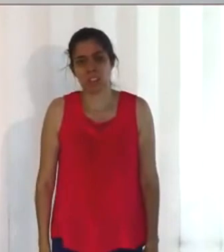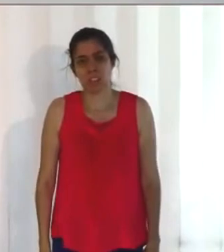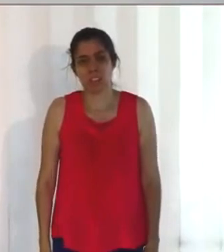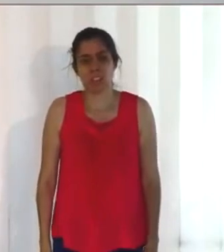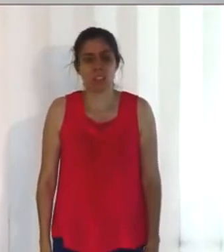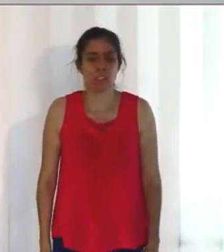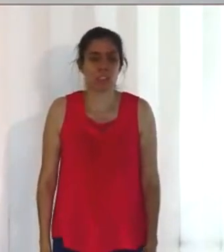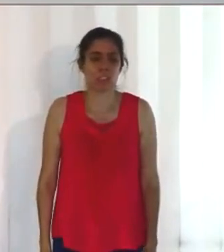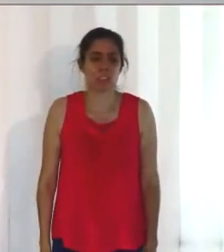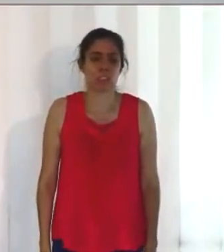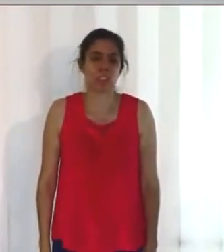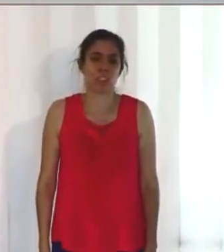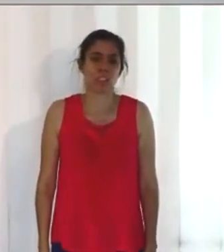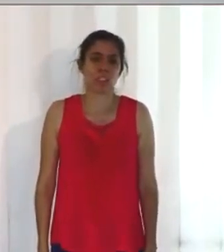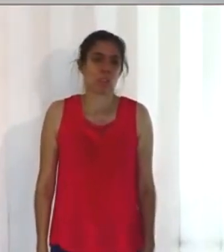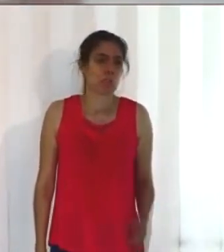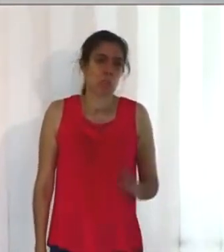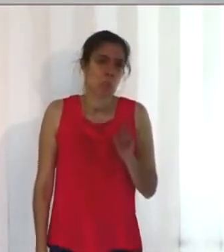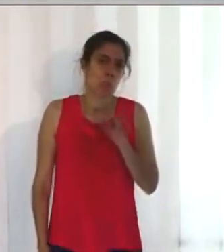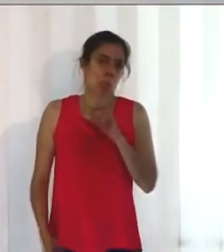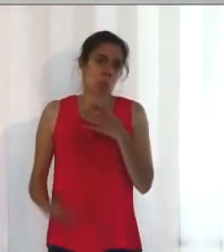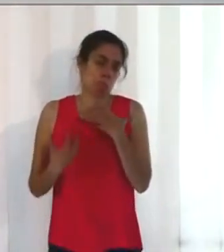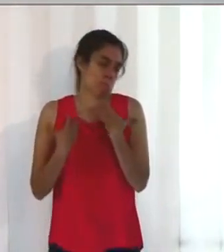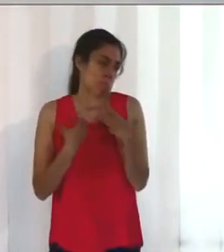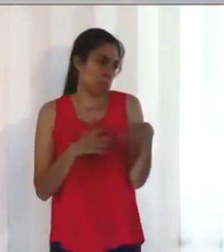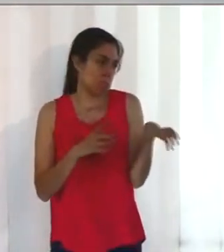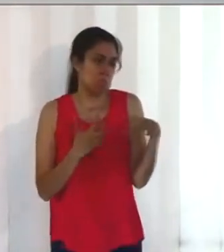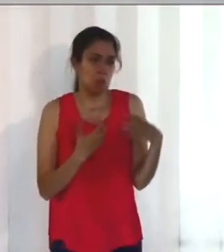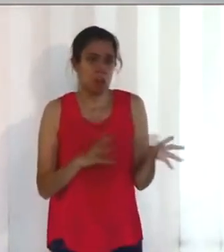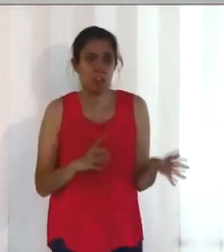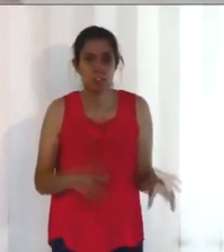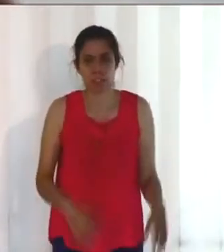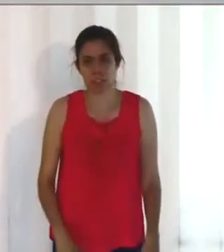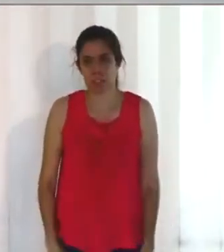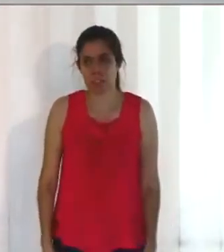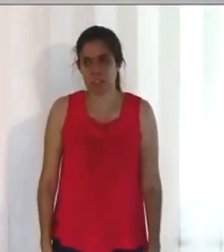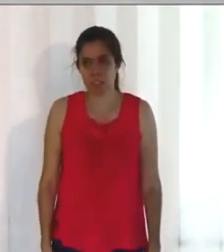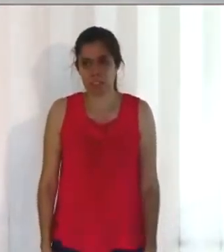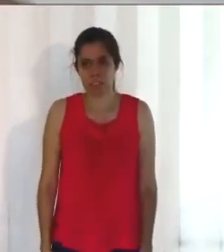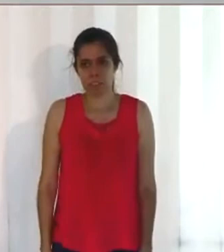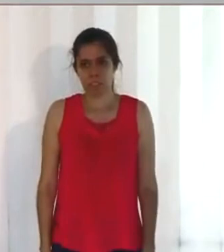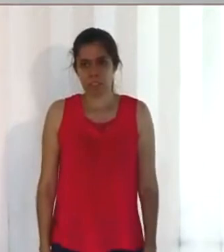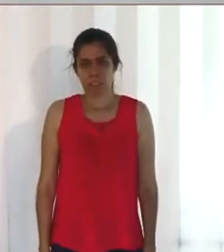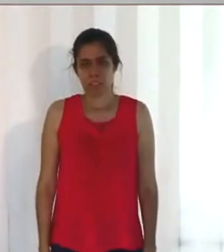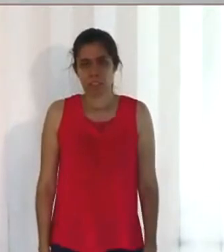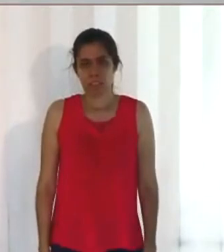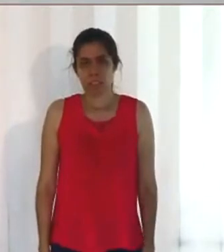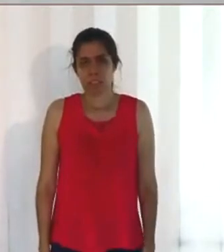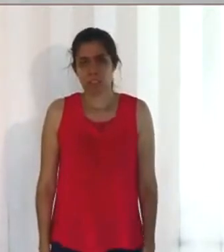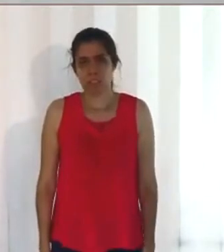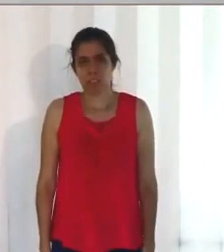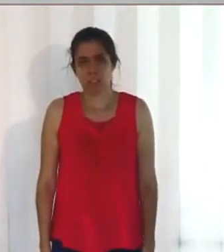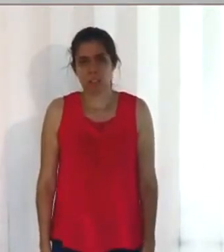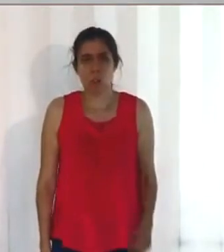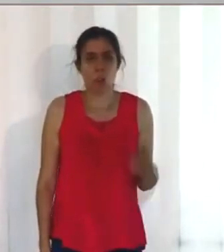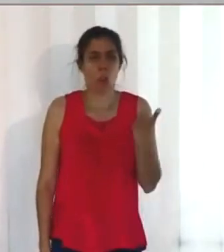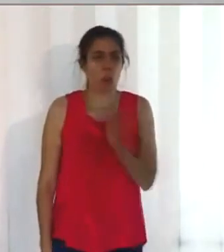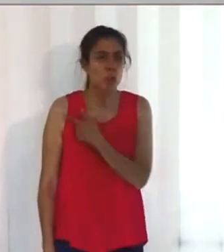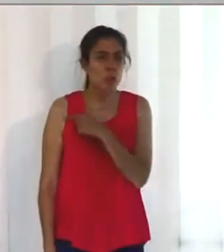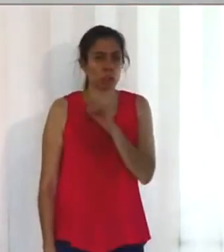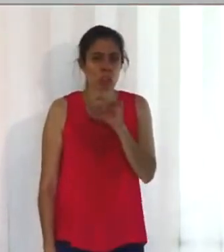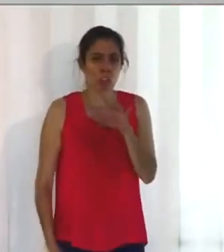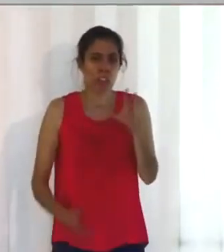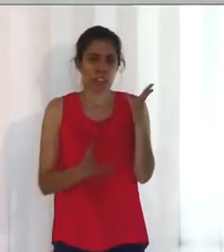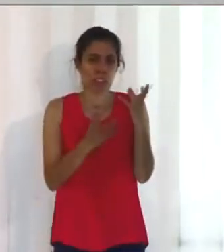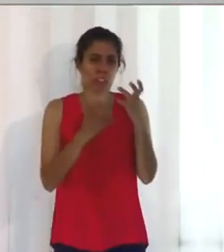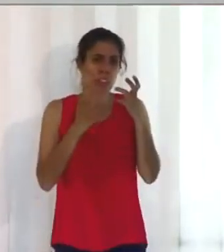qualquer falar, não precisa mais, está dominado, não há mais coronavírus, não temos mais Covid-19,